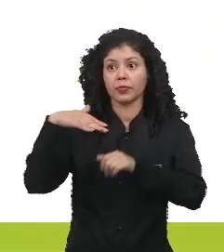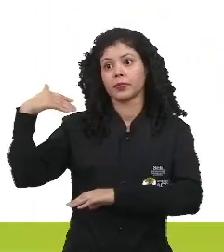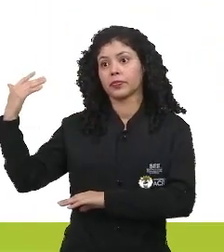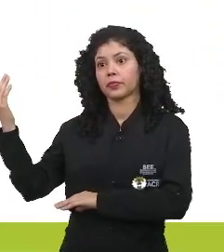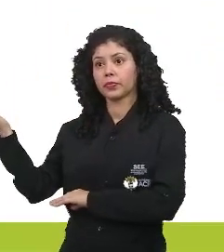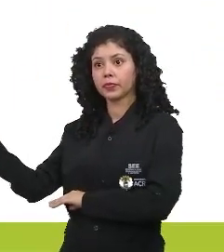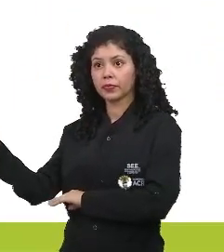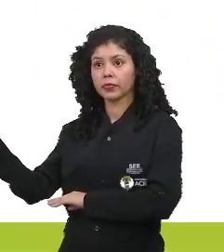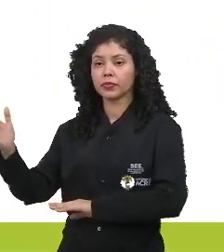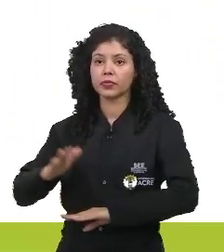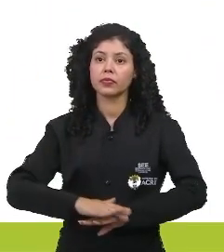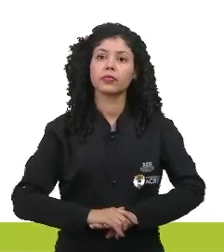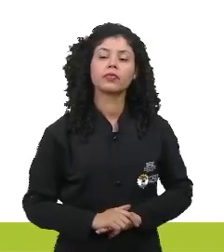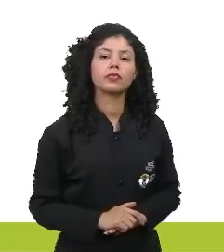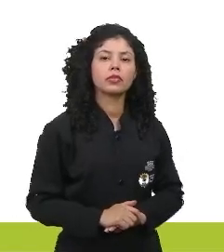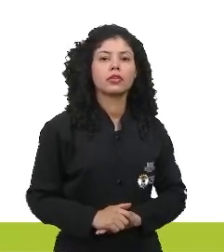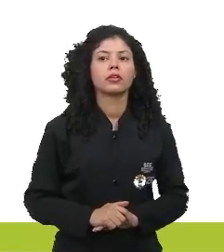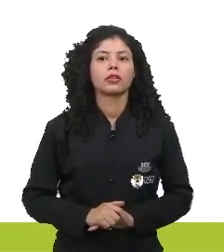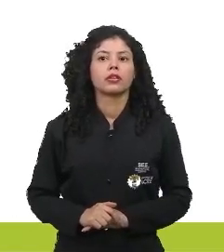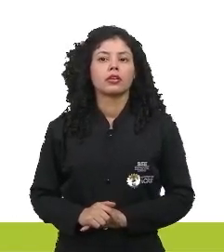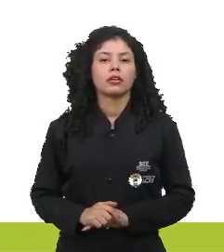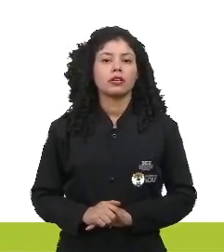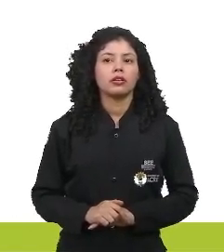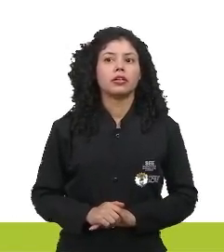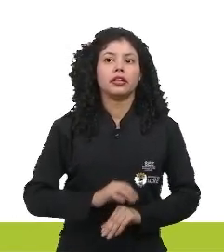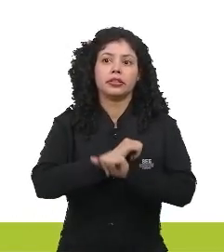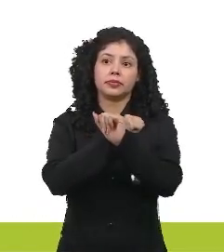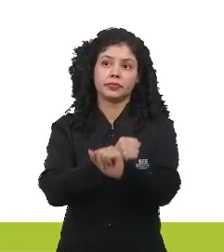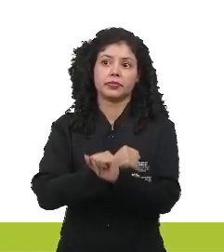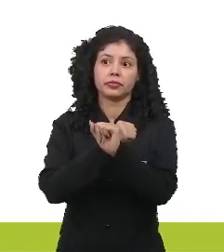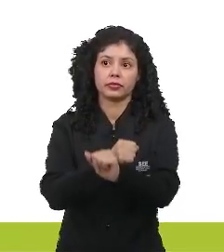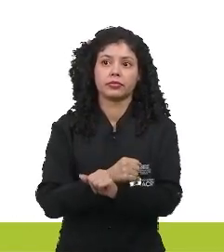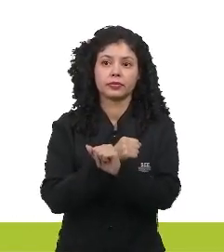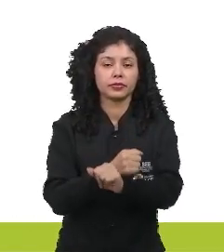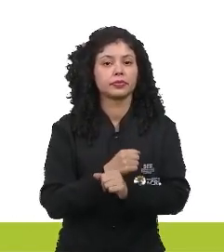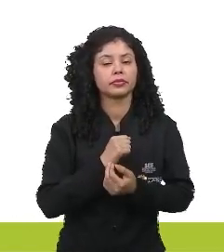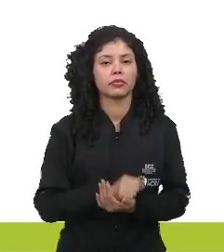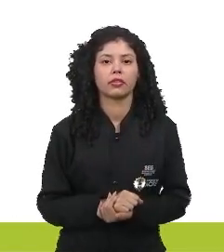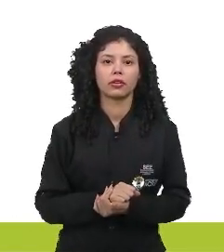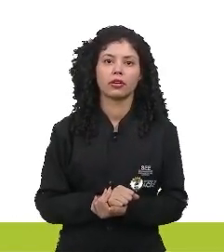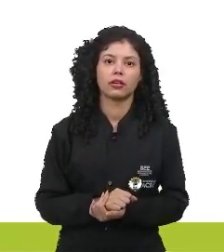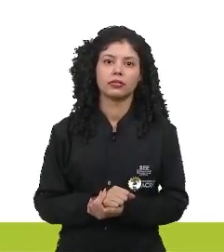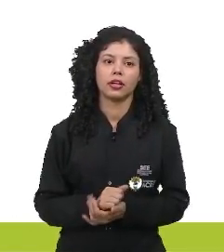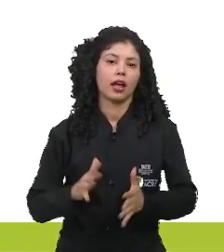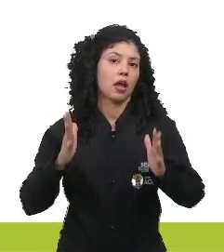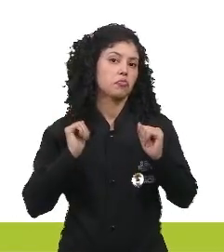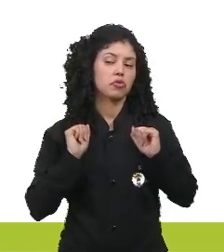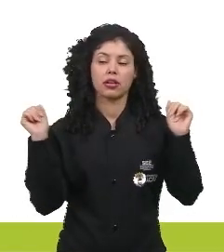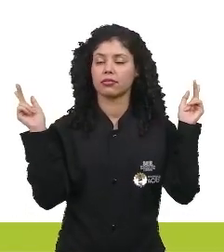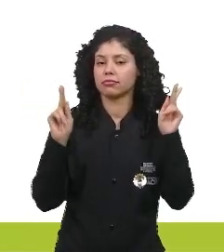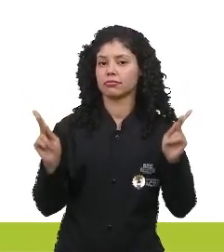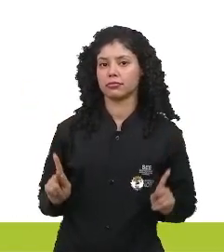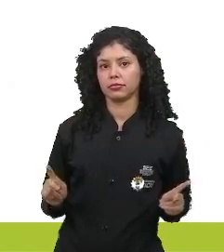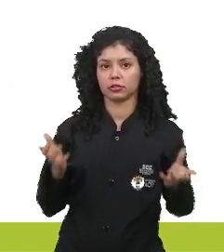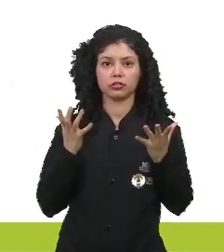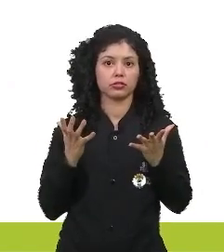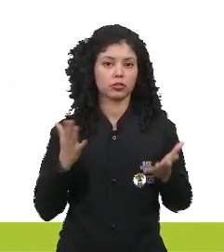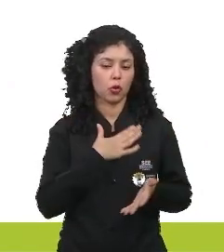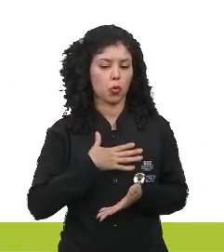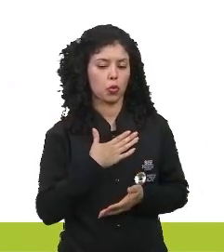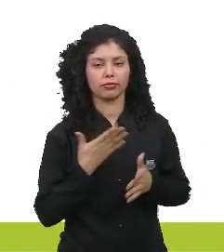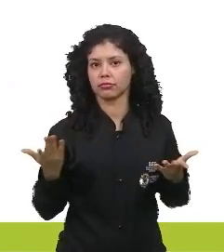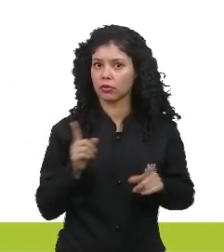também aqui, ó, porque ninguém é escravizado e fica em paz com essa